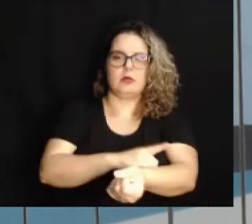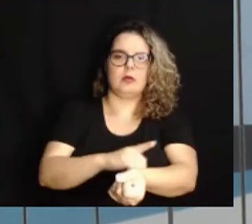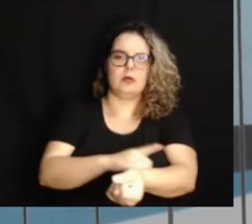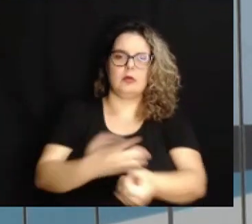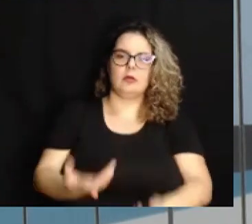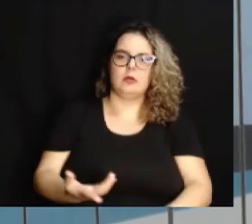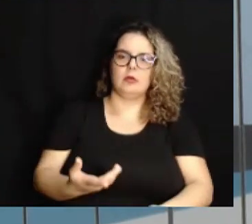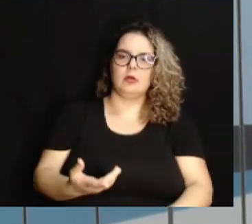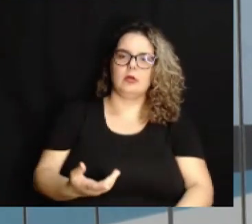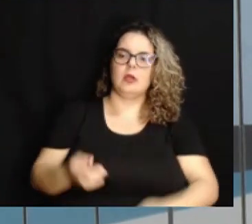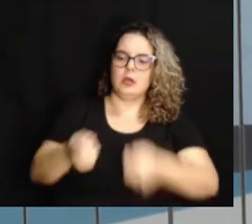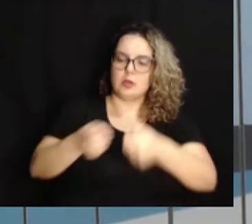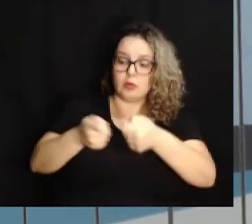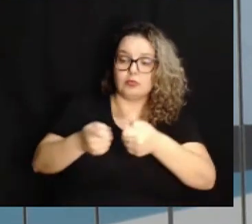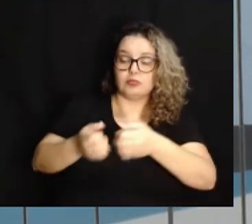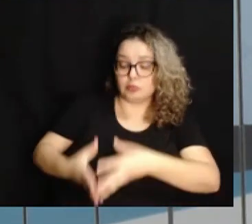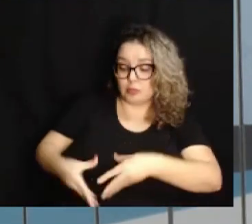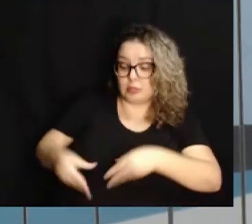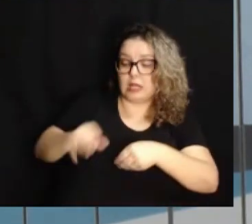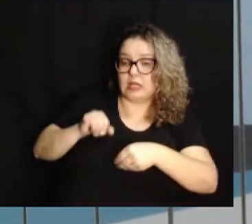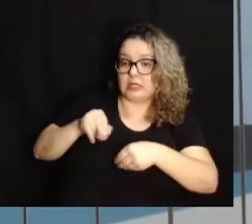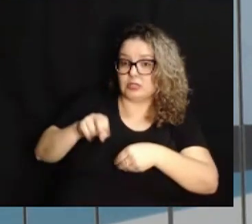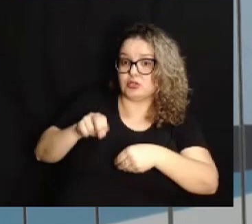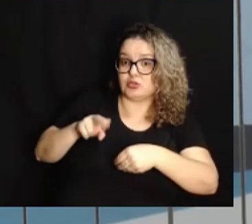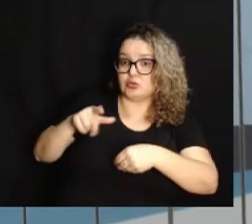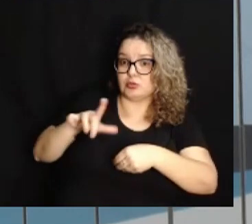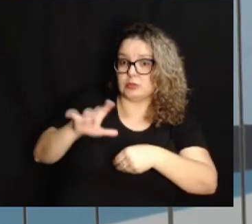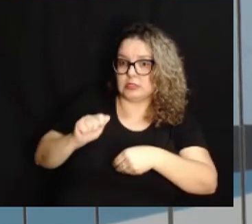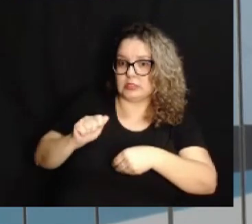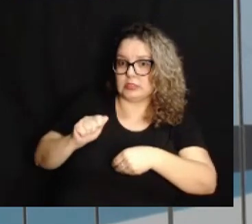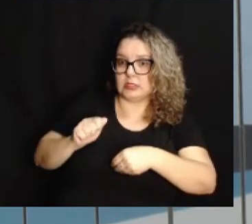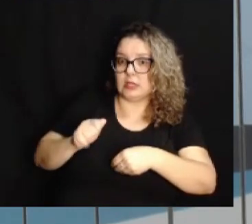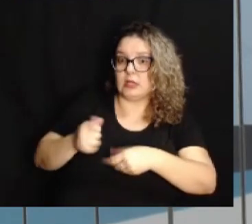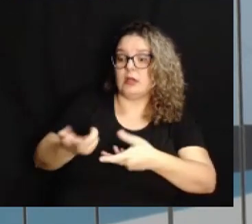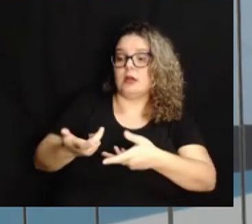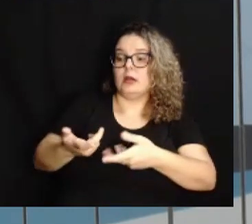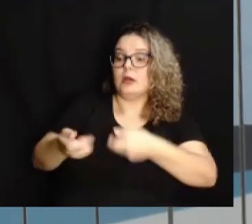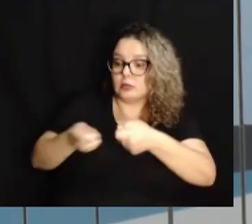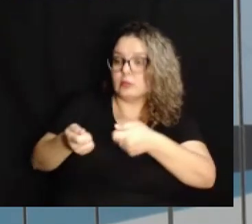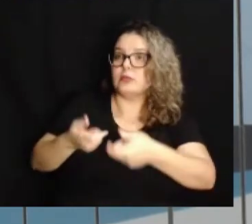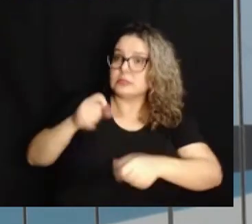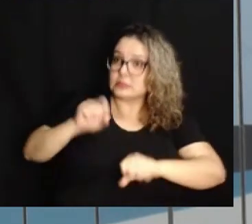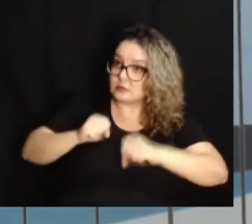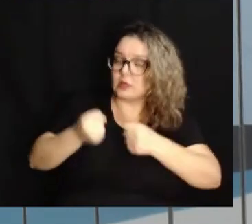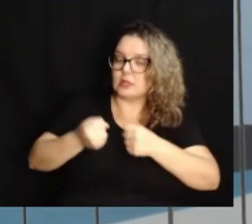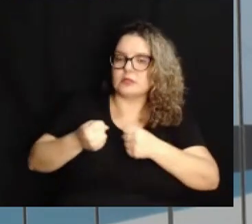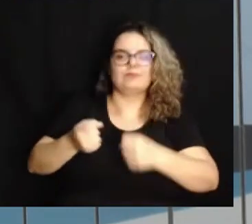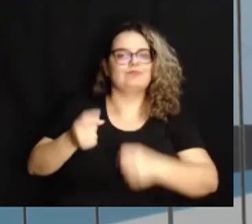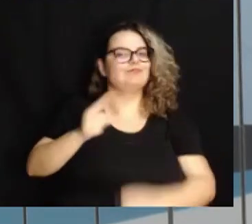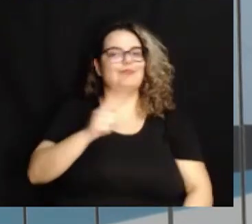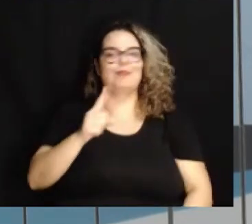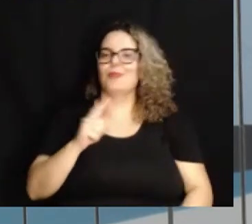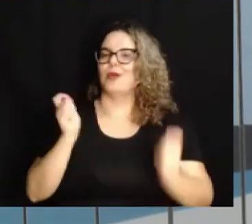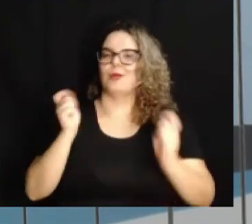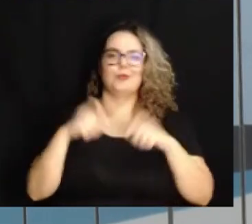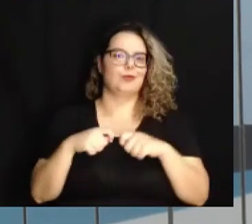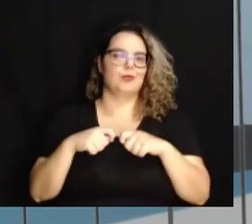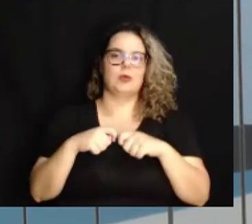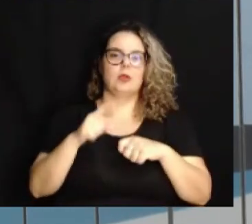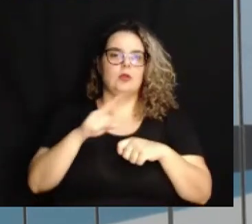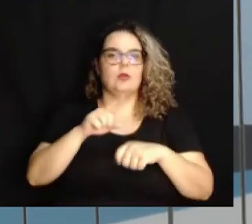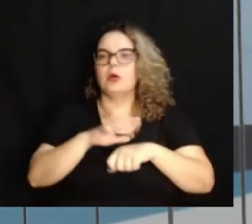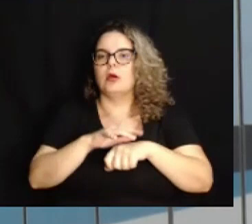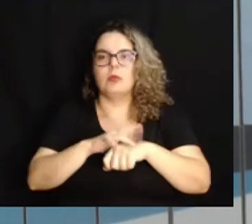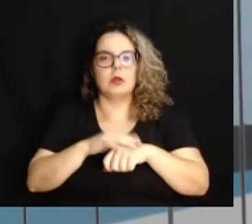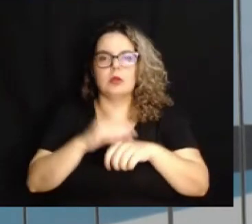aí, se esforça um pouquinho, não é possível. Porque a depressão, ela não é uma doença psicológica no sentido de